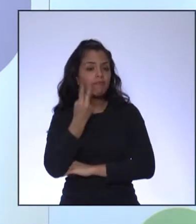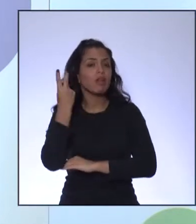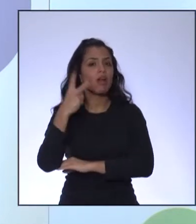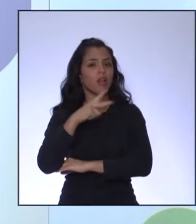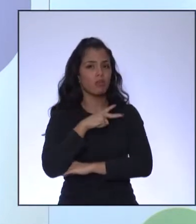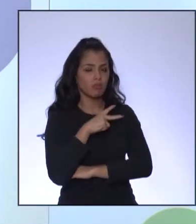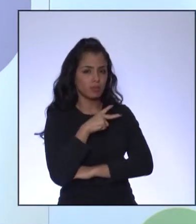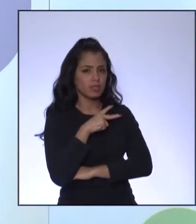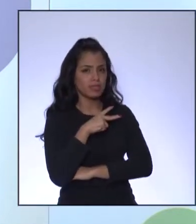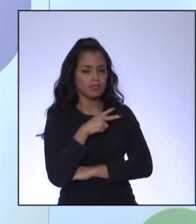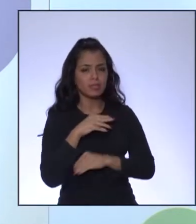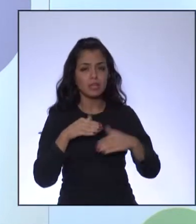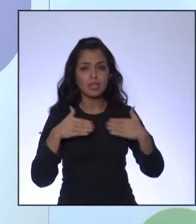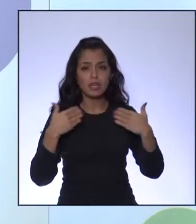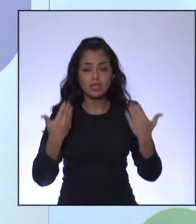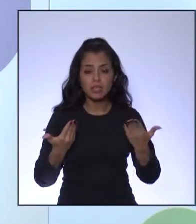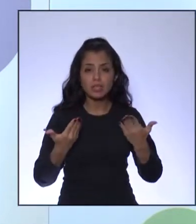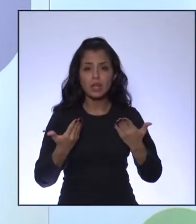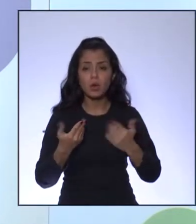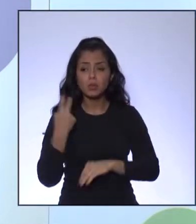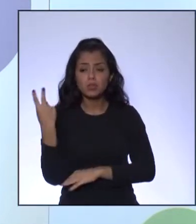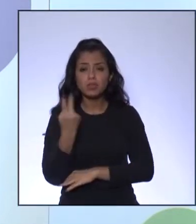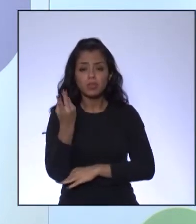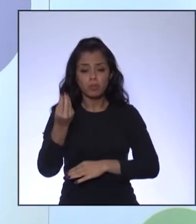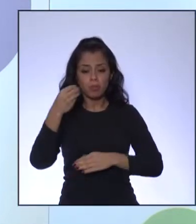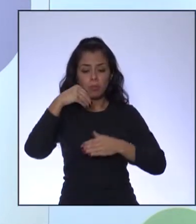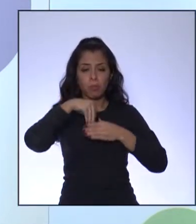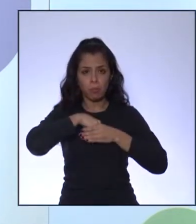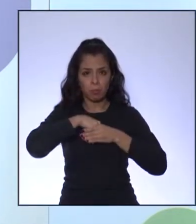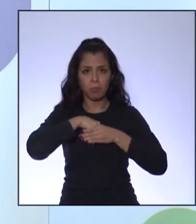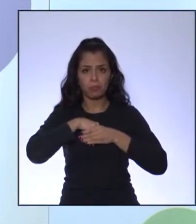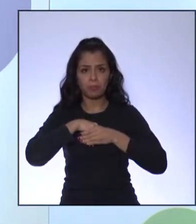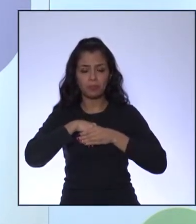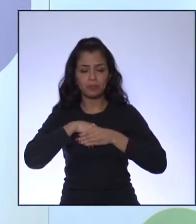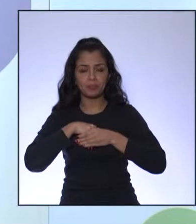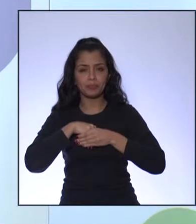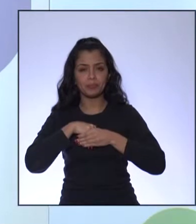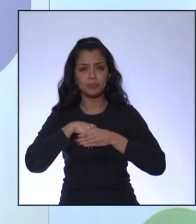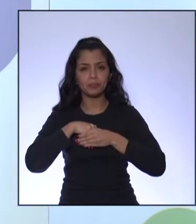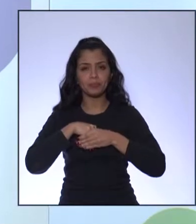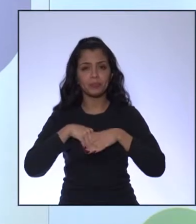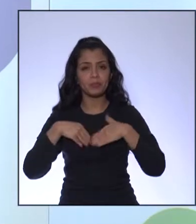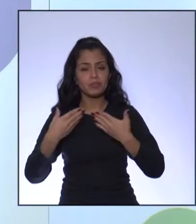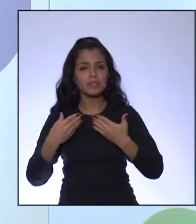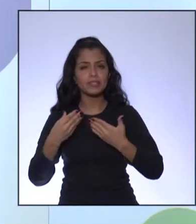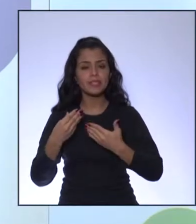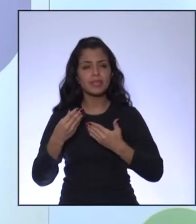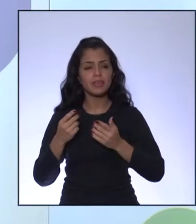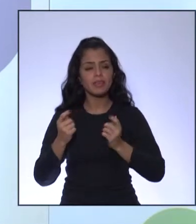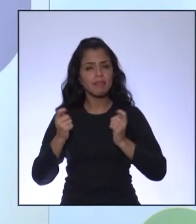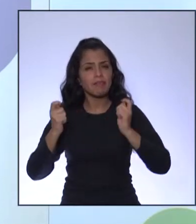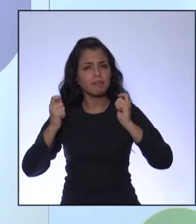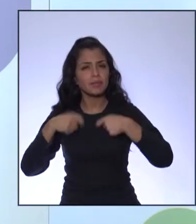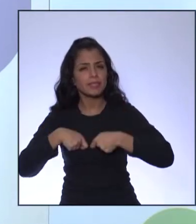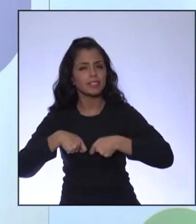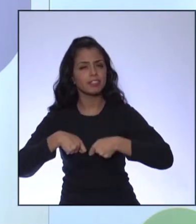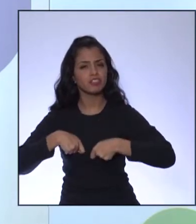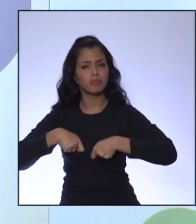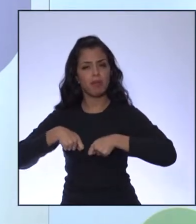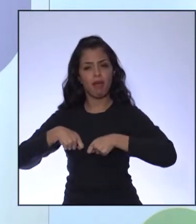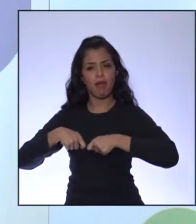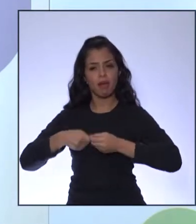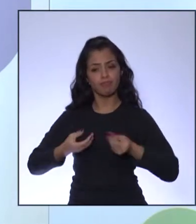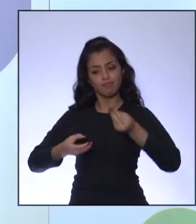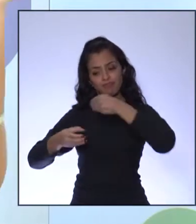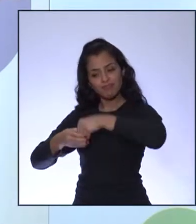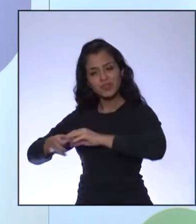valores que estão dentro de você, que você consegue solicitar, trazer para planejar